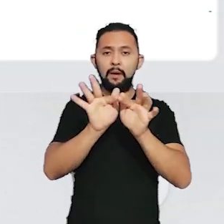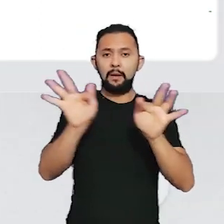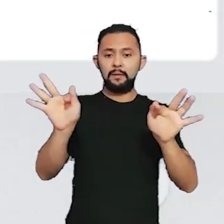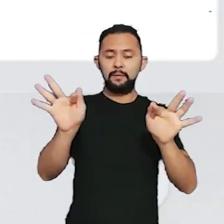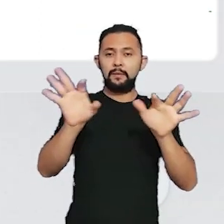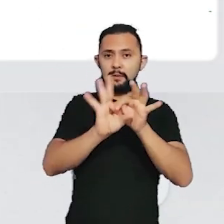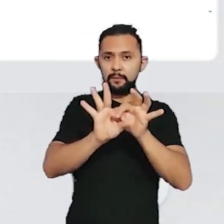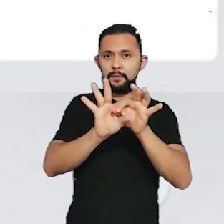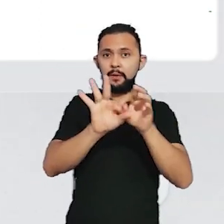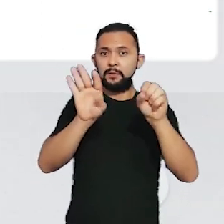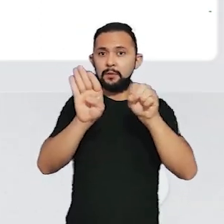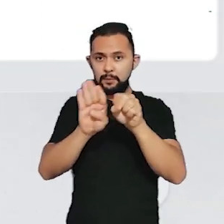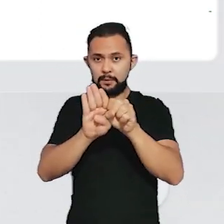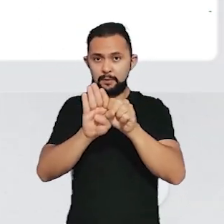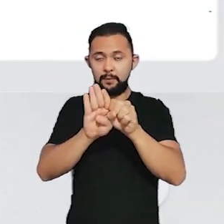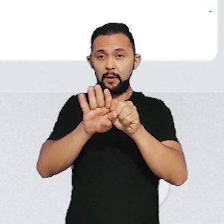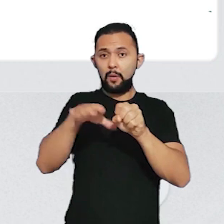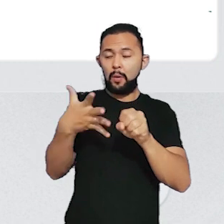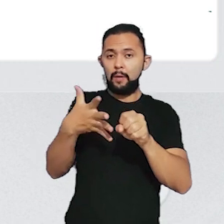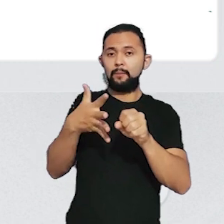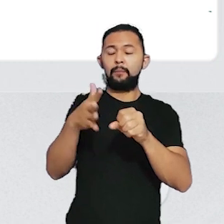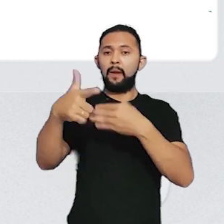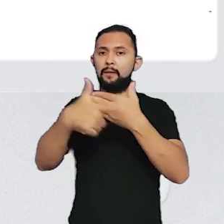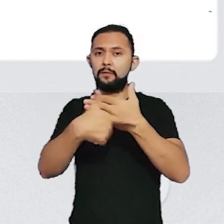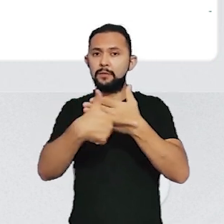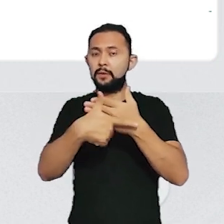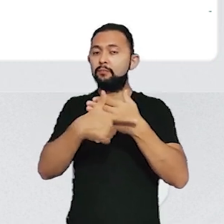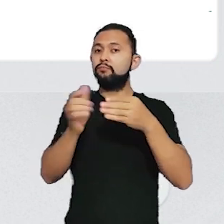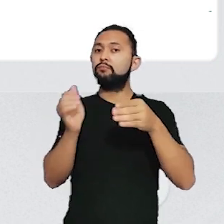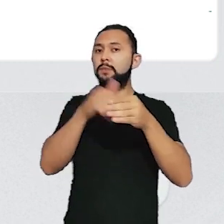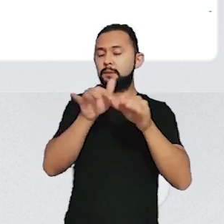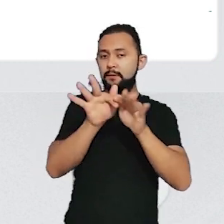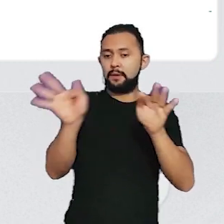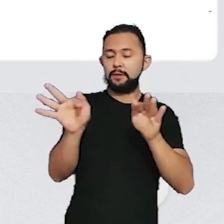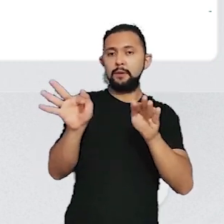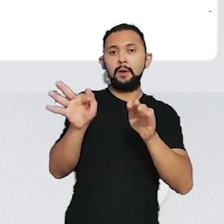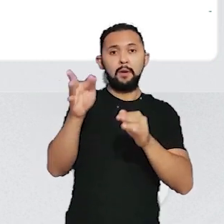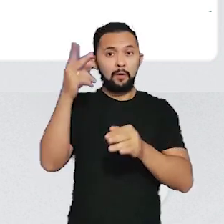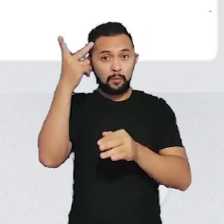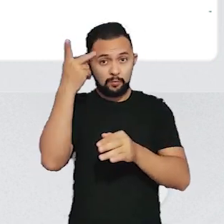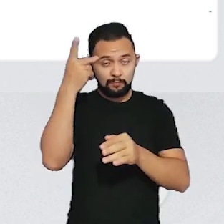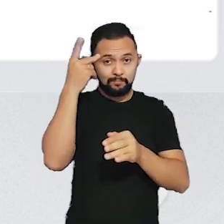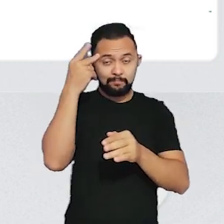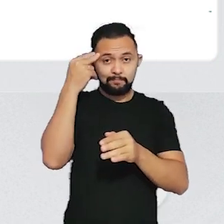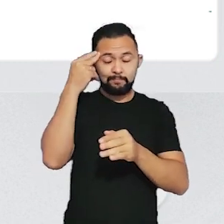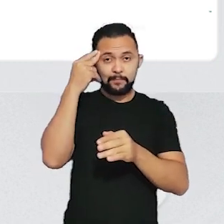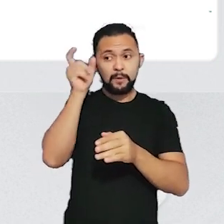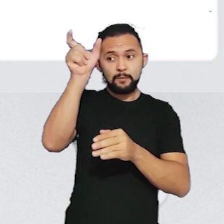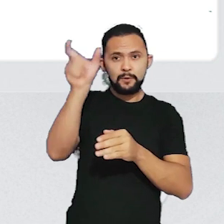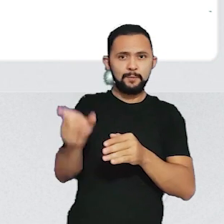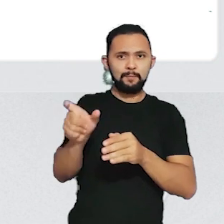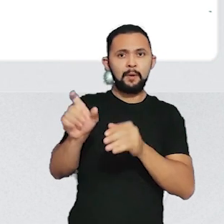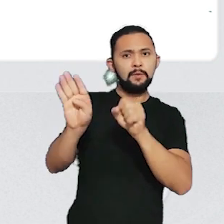são aquelas orações que vão desempenhar a função sintática comum de um substantivo, tá? Então, você sabe quais são as